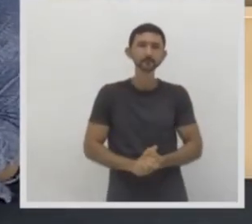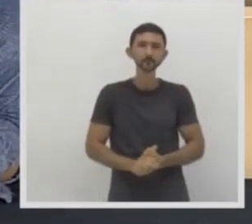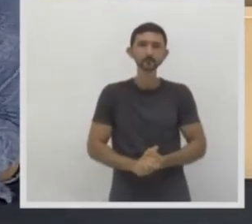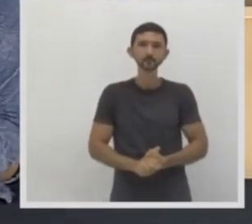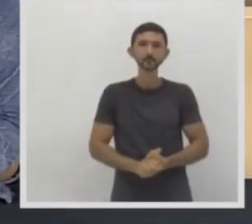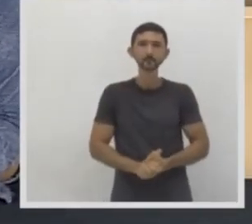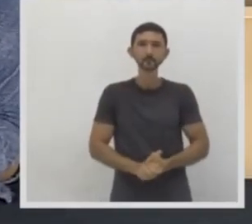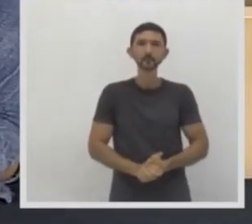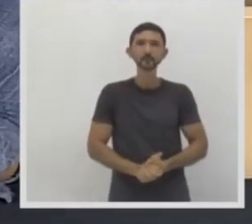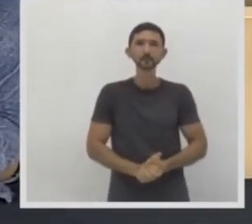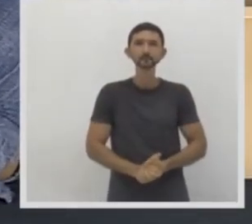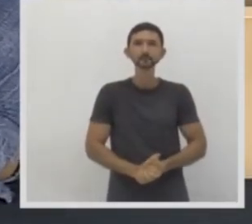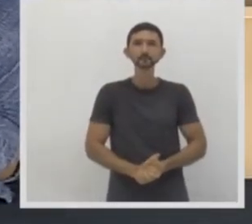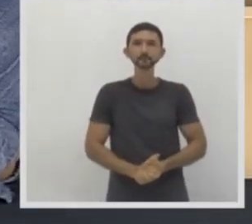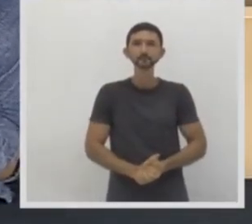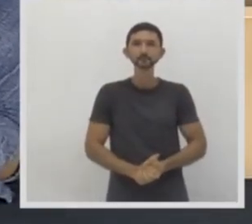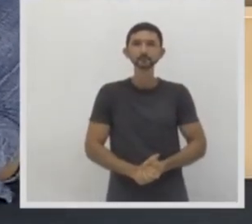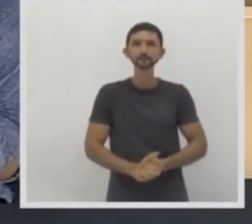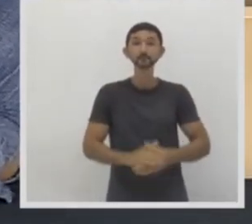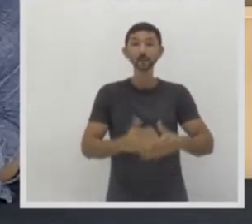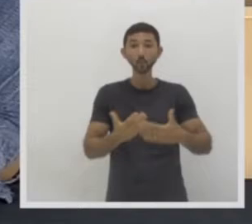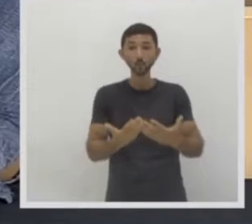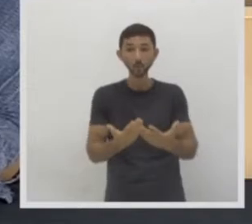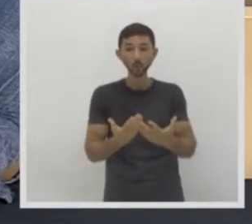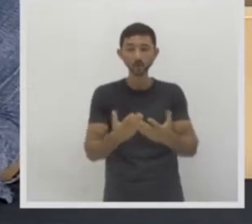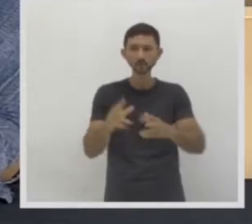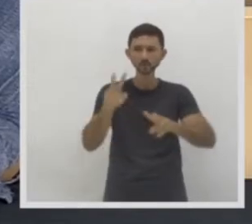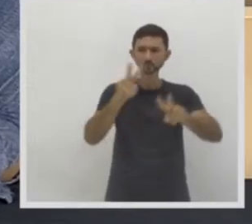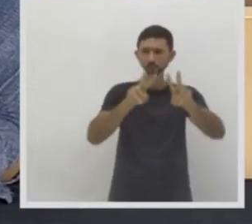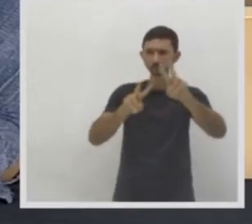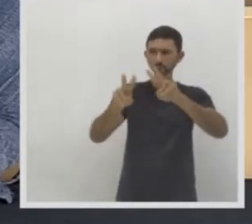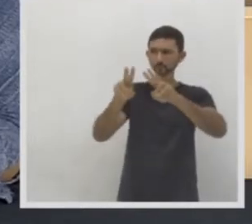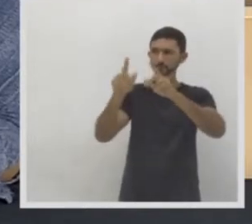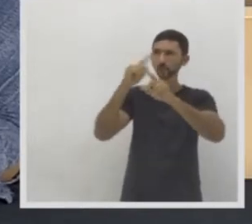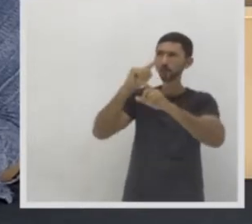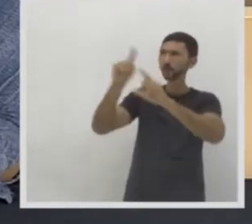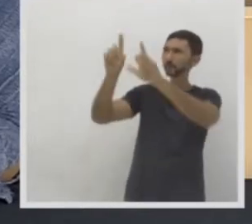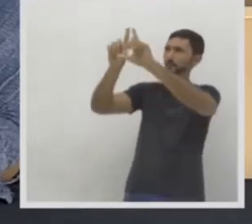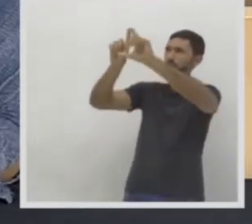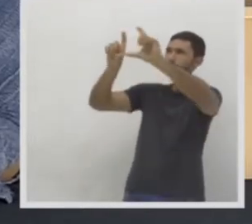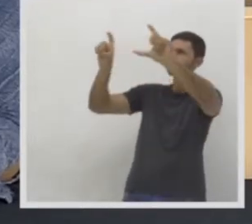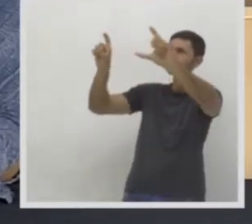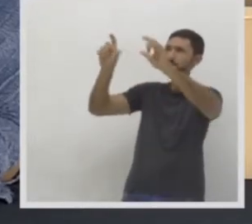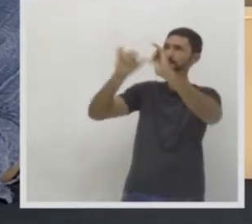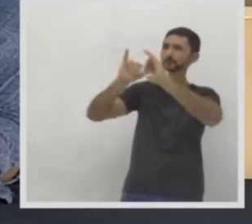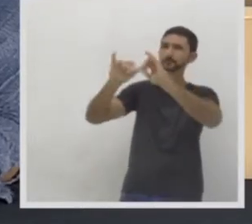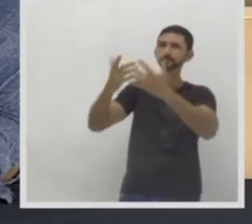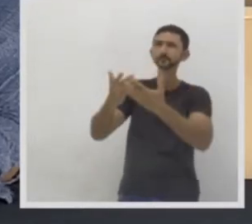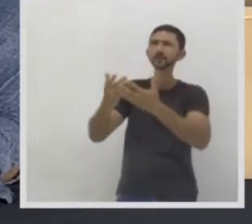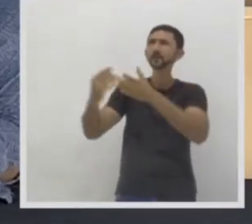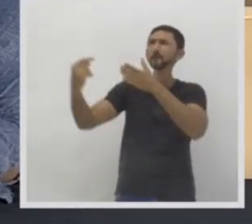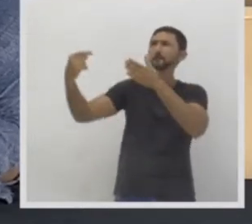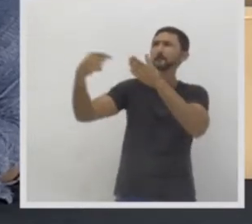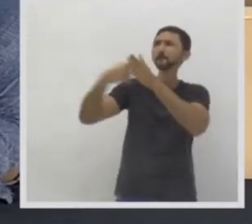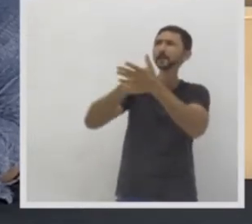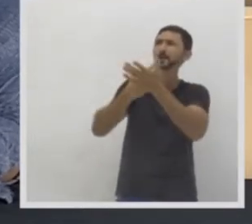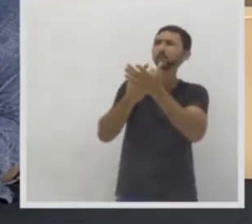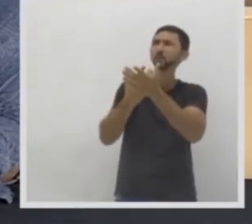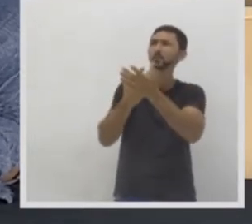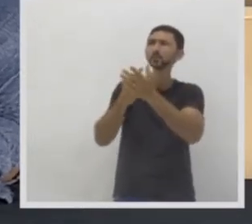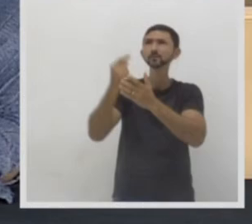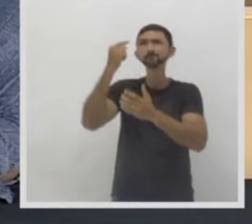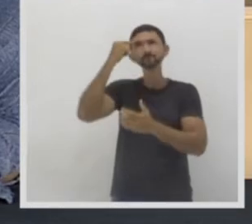persuasão. Quando nós olhamos uma propaganda, que perguntinha nós temos que fazer?